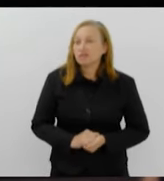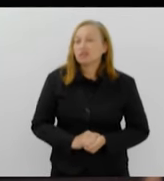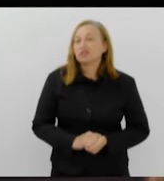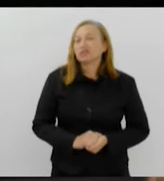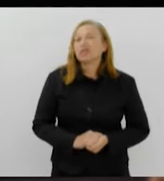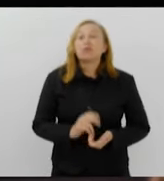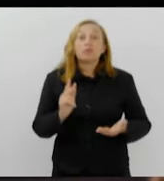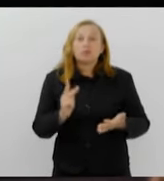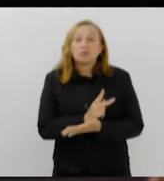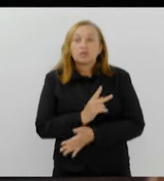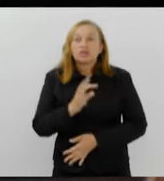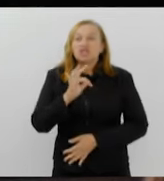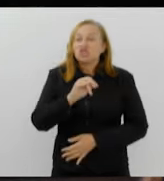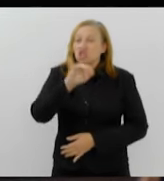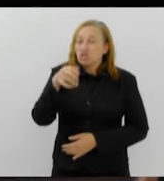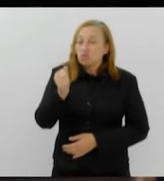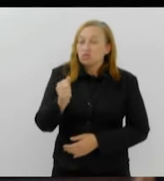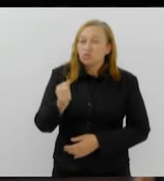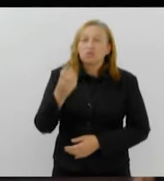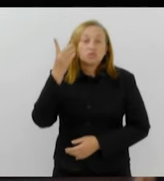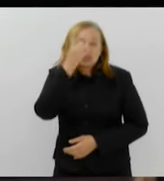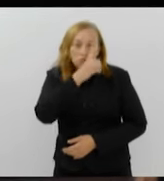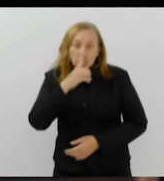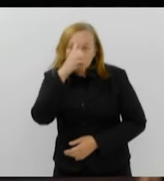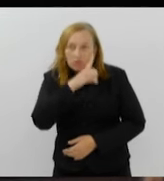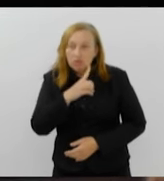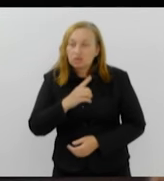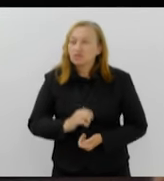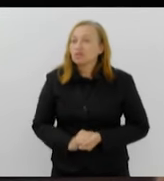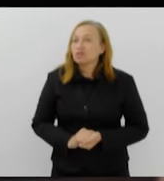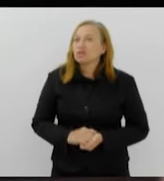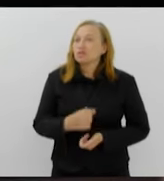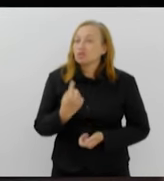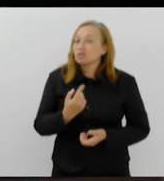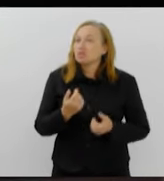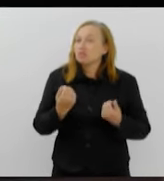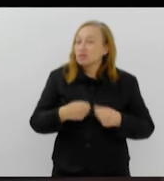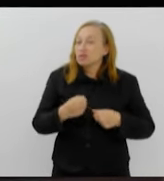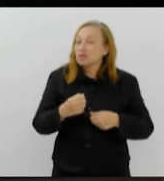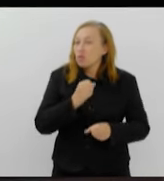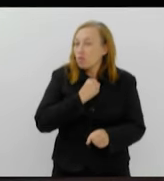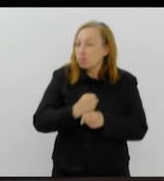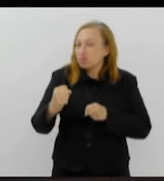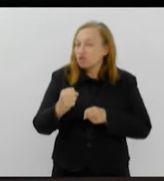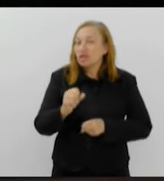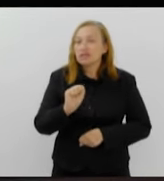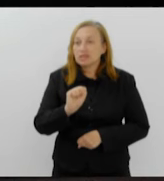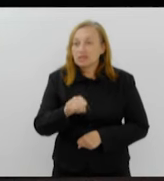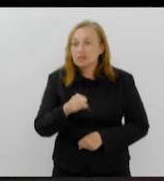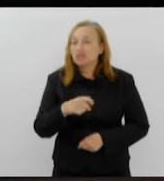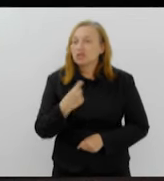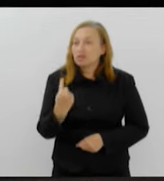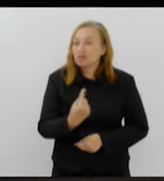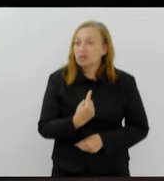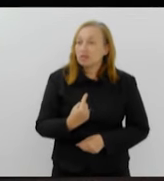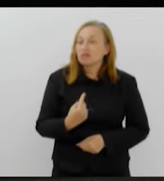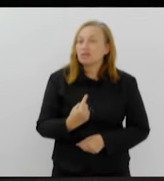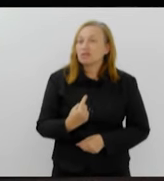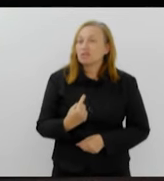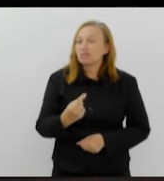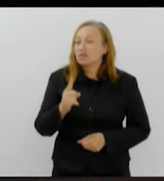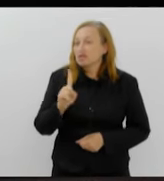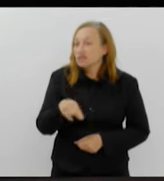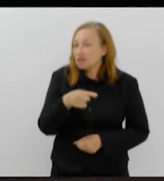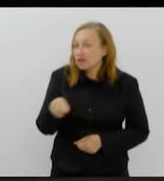como aconteceu na Tijuca no domingo que é algo que nós devemos sim repudiar que nós devemos refutar